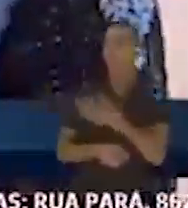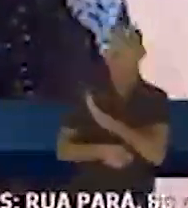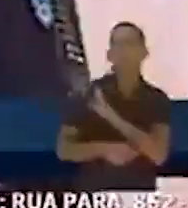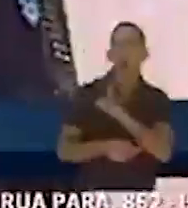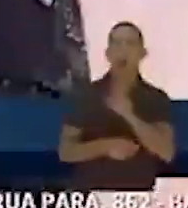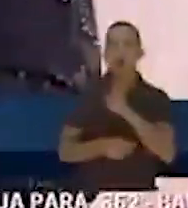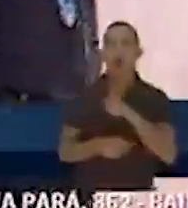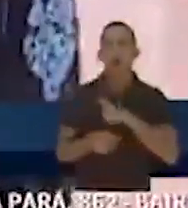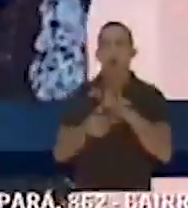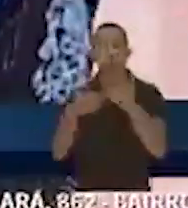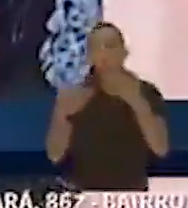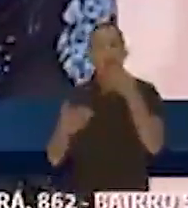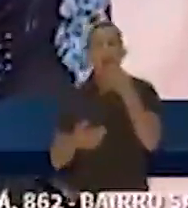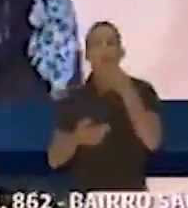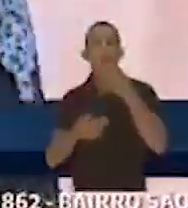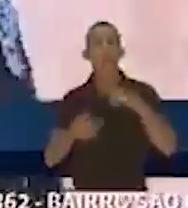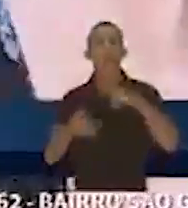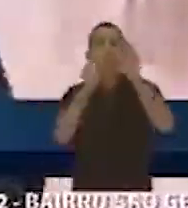entendeu? É.